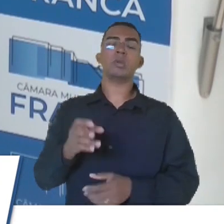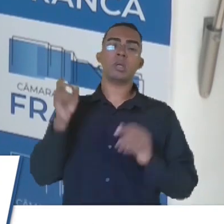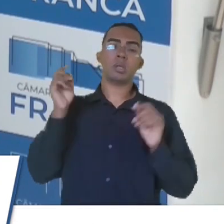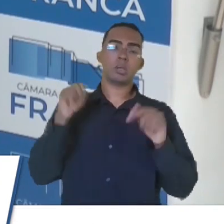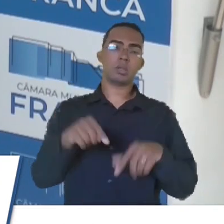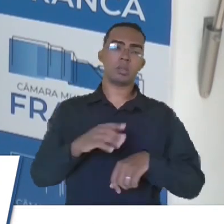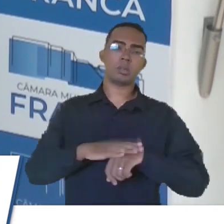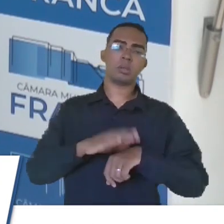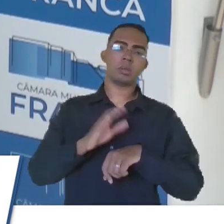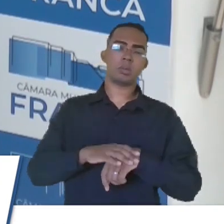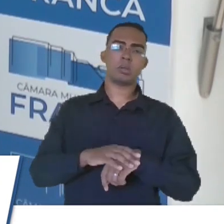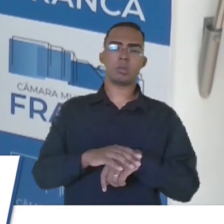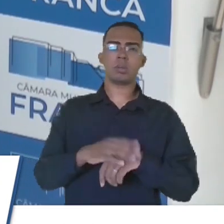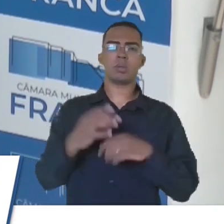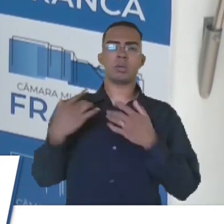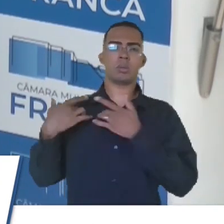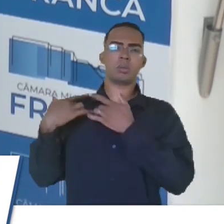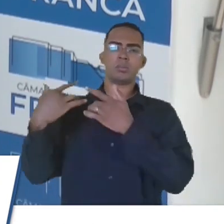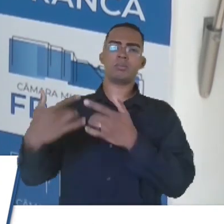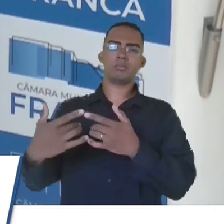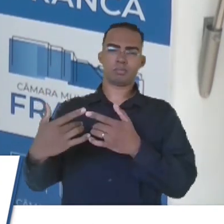a minha solidariedade